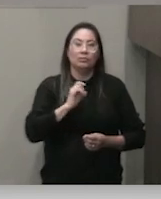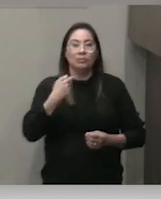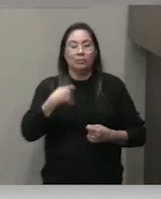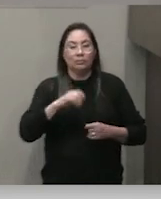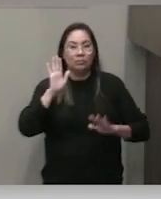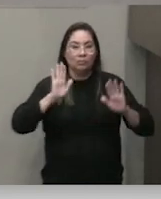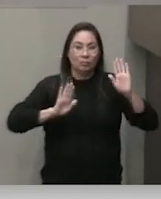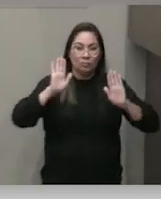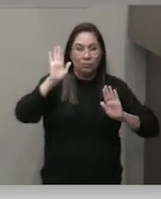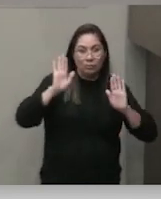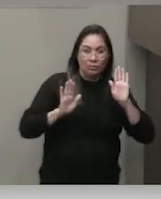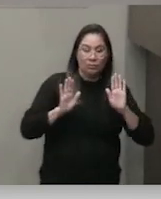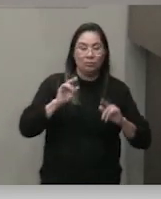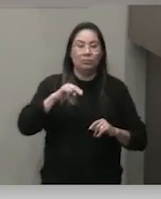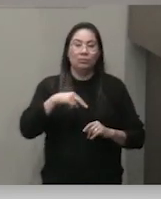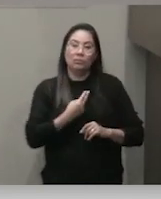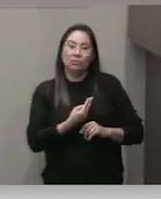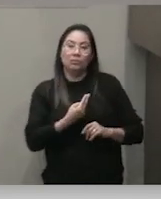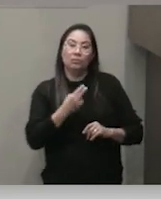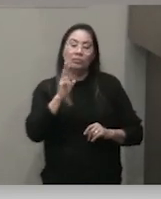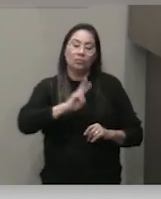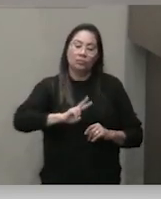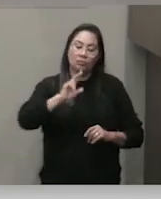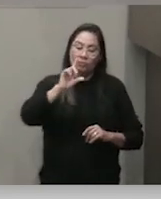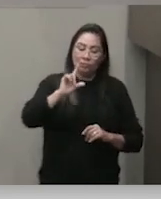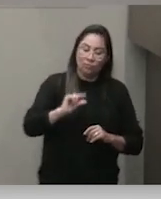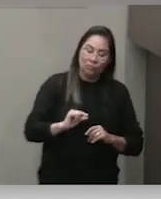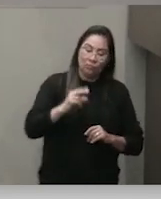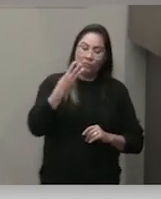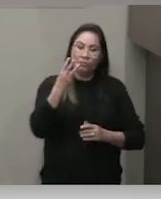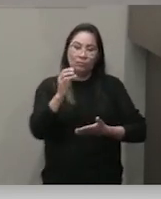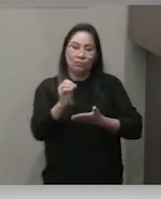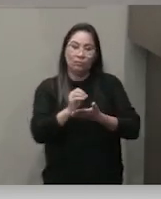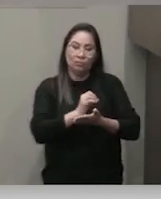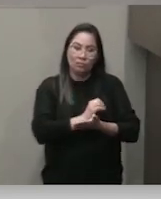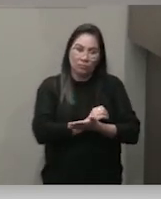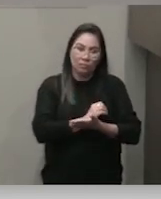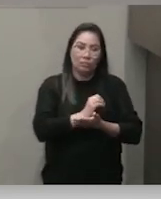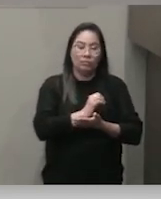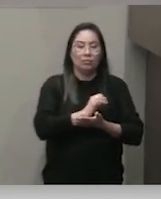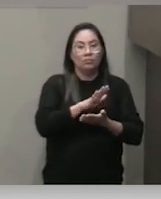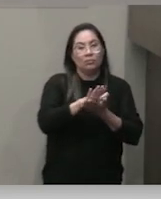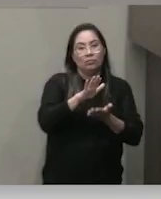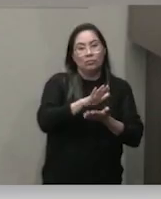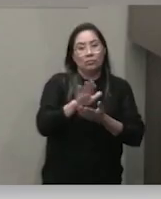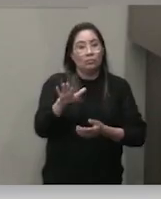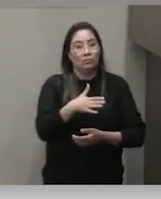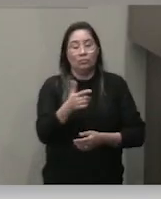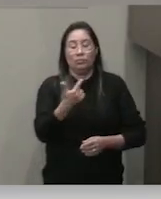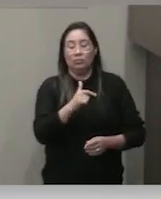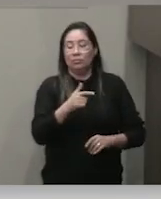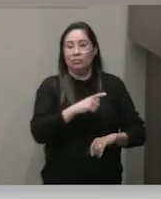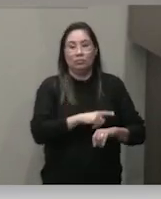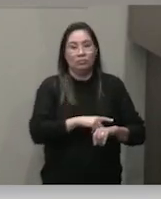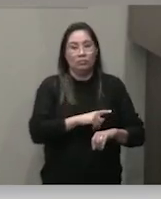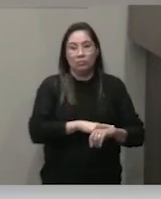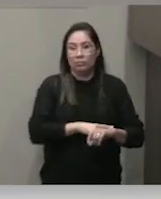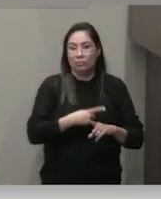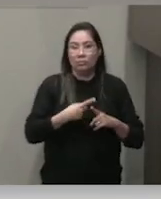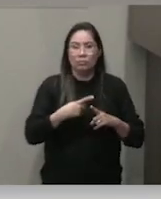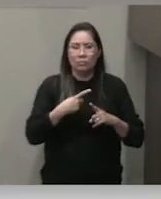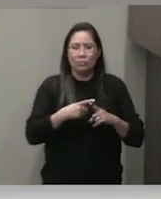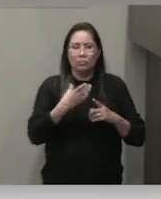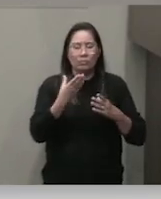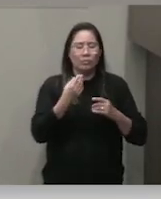é cotação de menor preço, 3 orçamentos, publica em diário, e muitas vezes não dá tempo. Às vezes tu deixa de fazer, né, Thiago, porque é